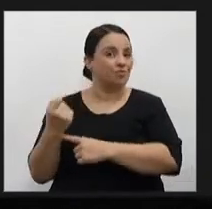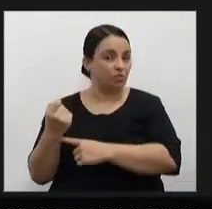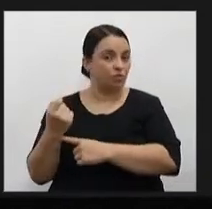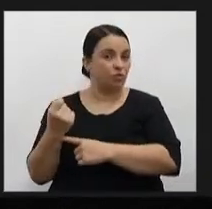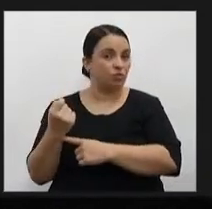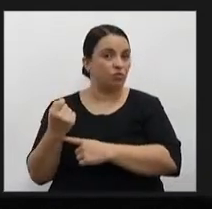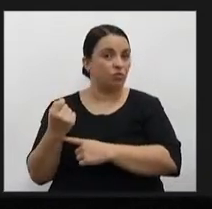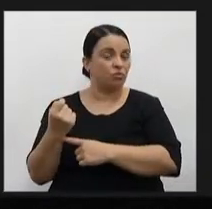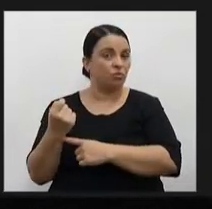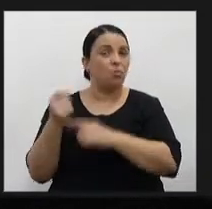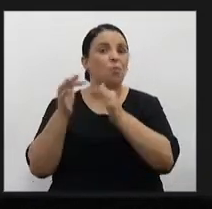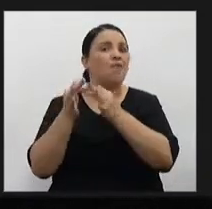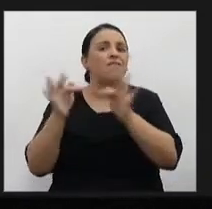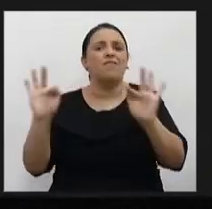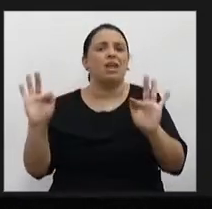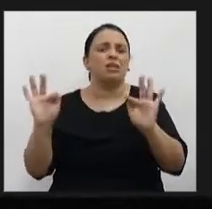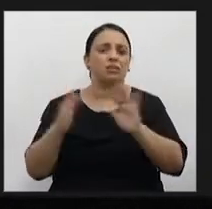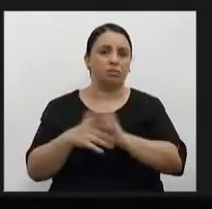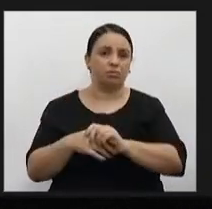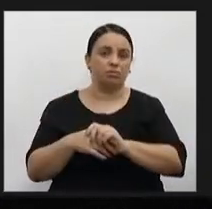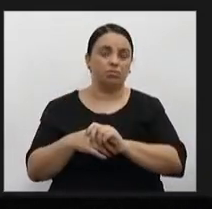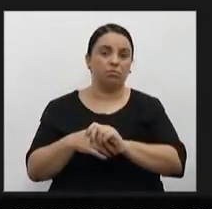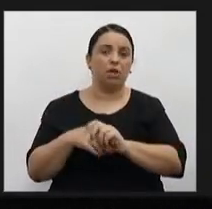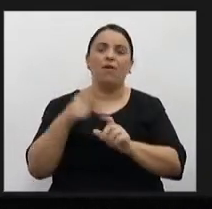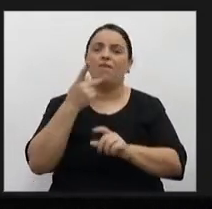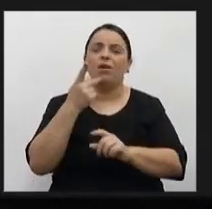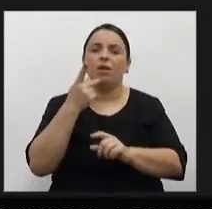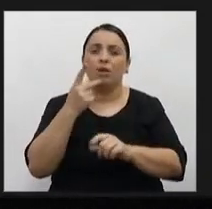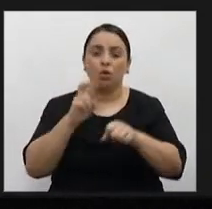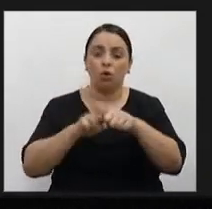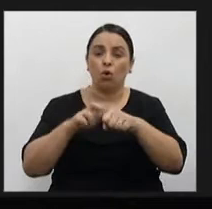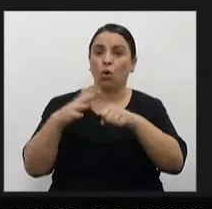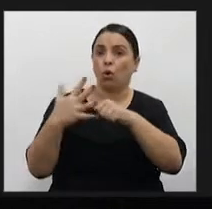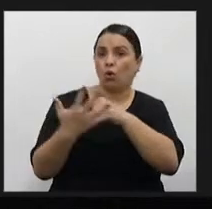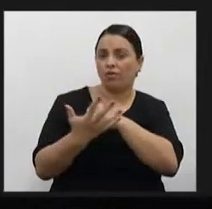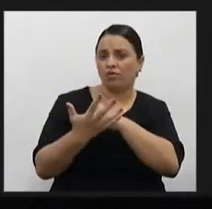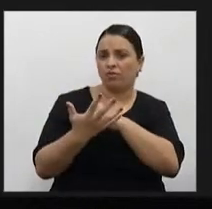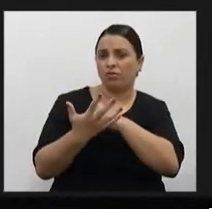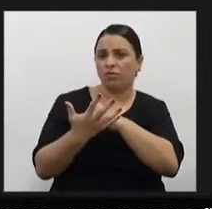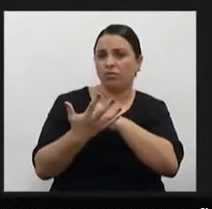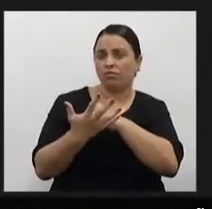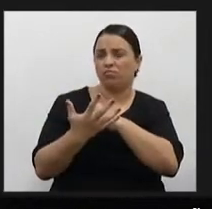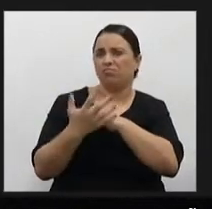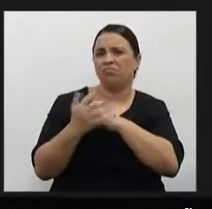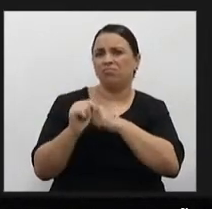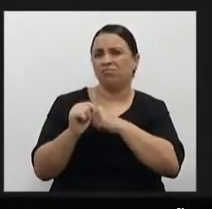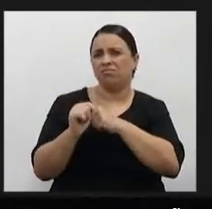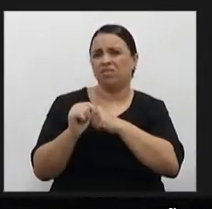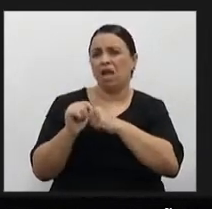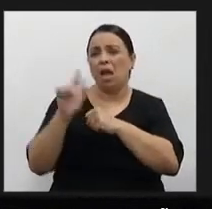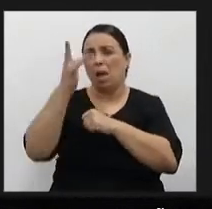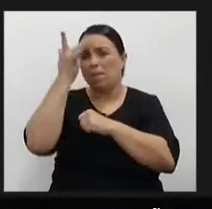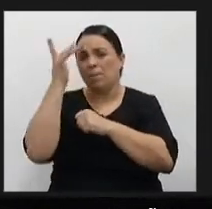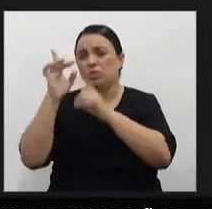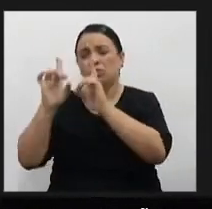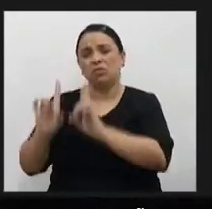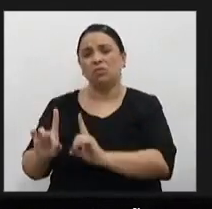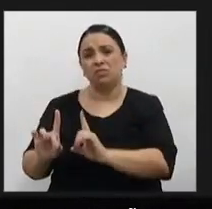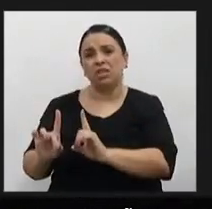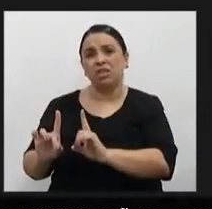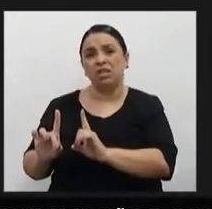Covid-19, quem está protegendo as pessoas com deficiência? Essa fala é de